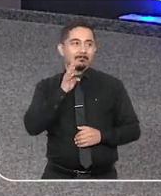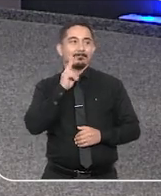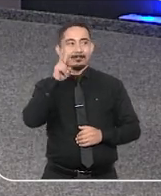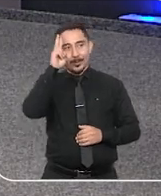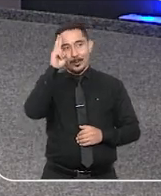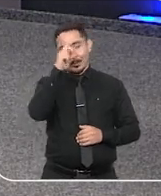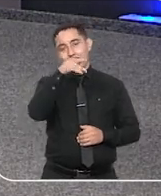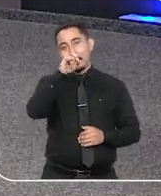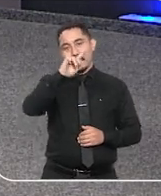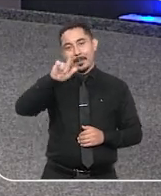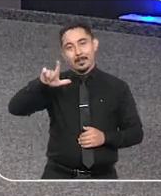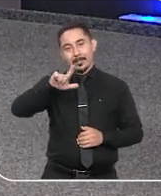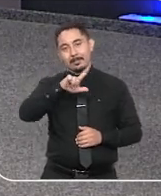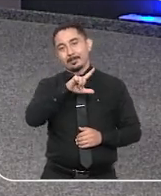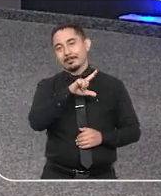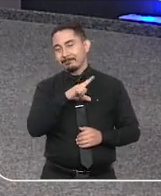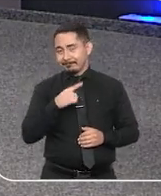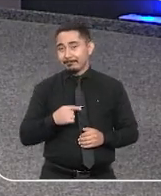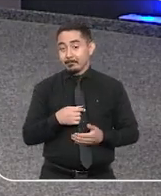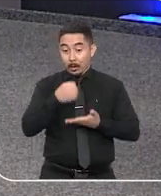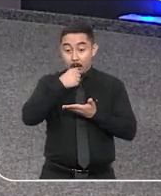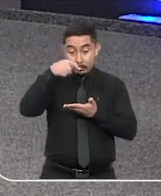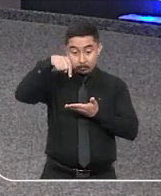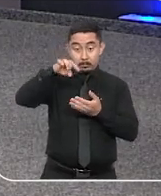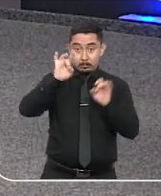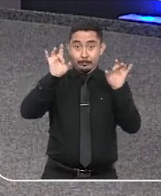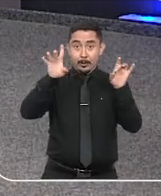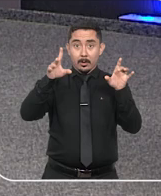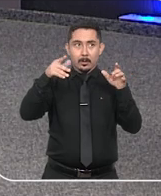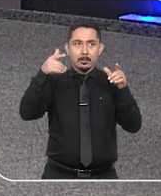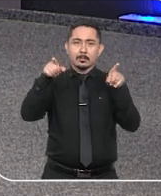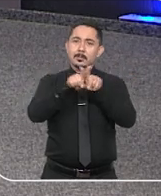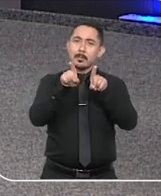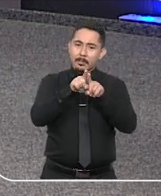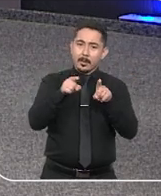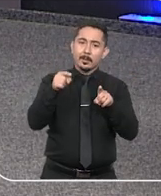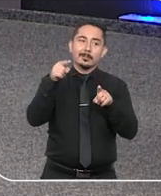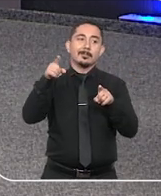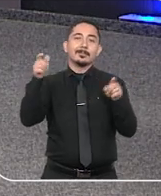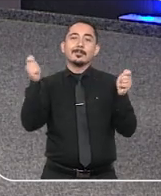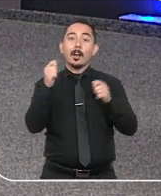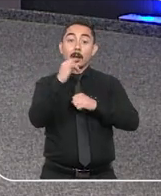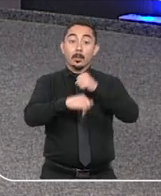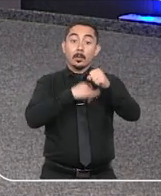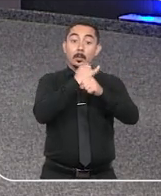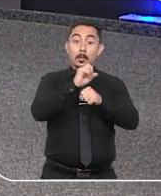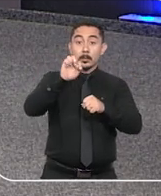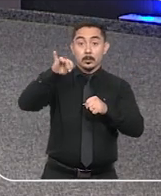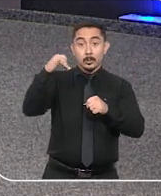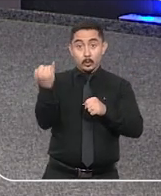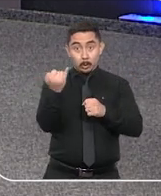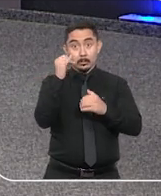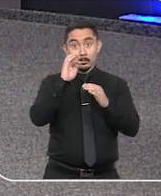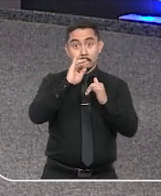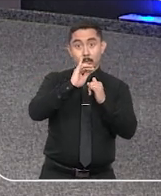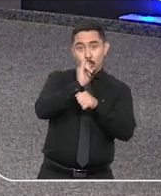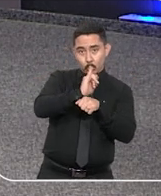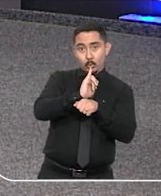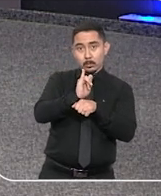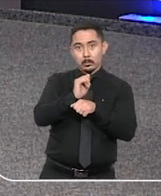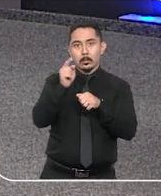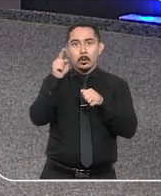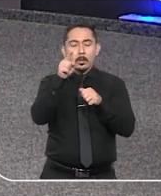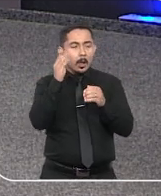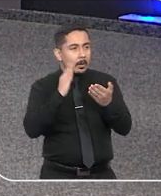Muito legal a história do Miguel, né? Reportagens especiais como essa estão disponíveis na página do STJ no